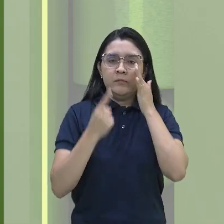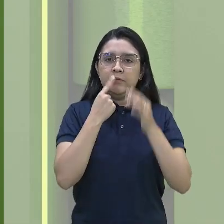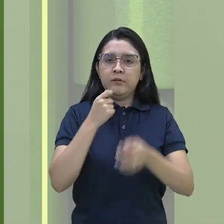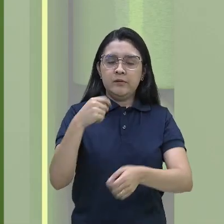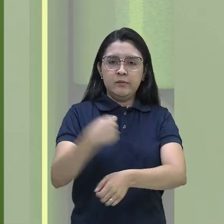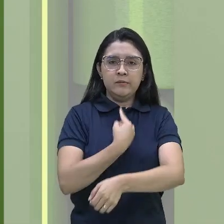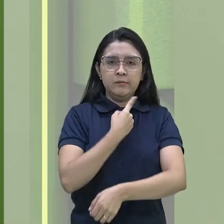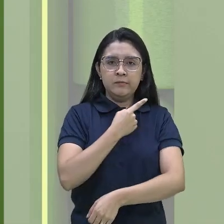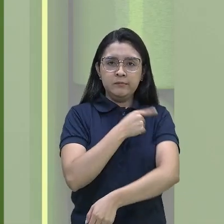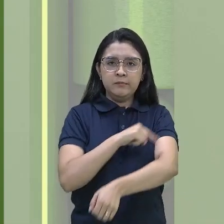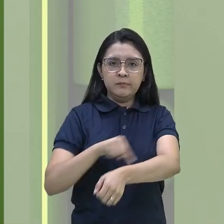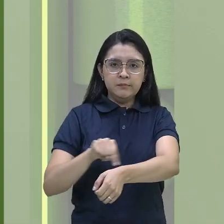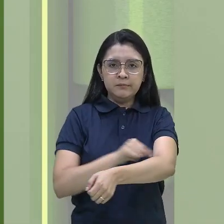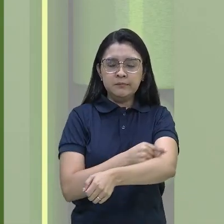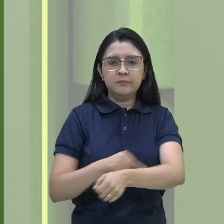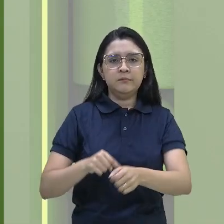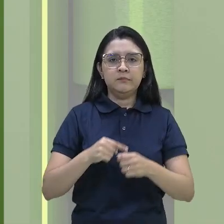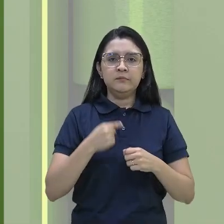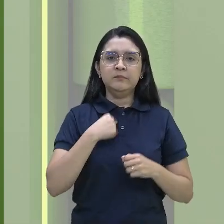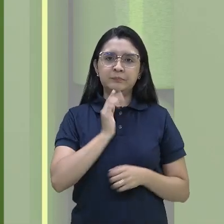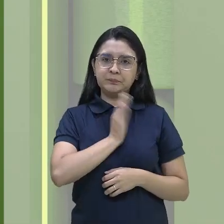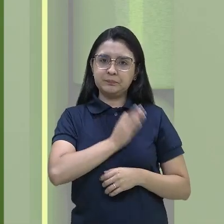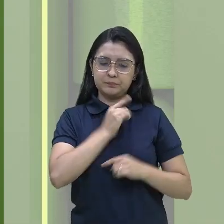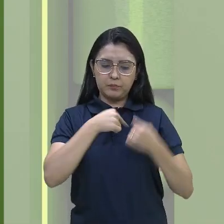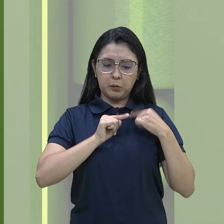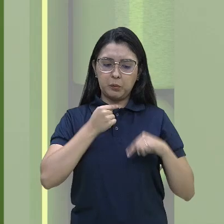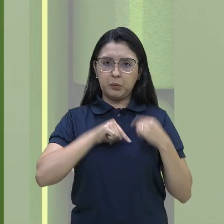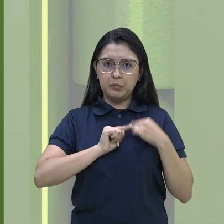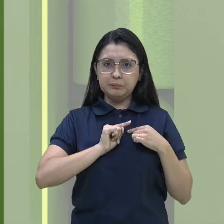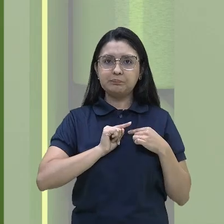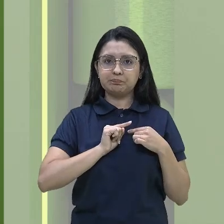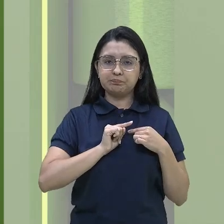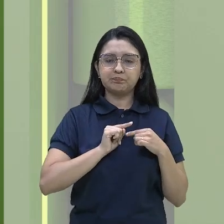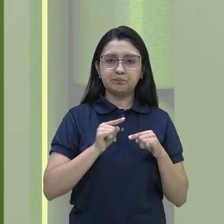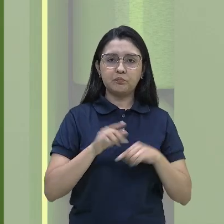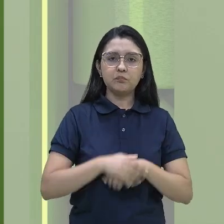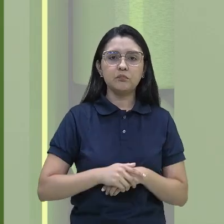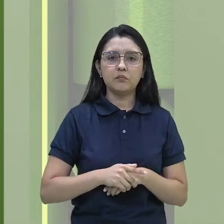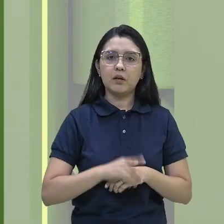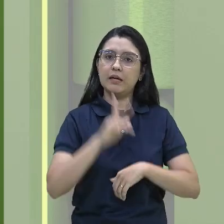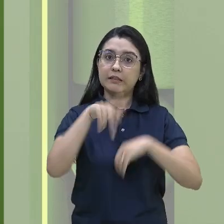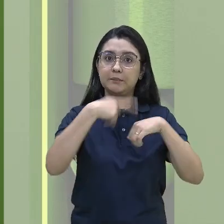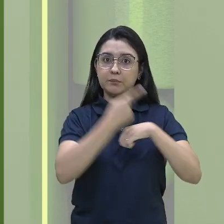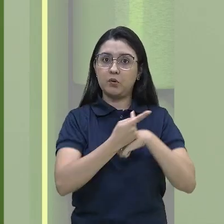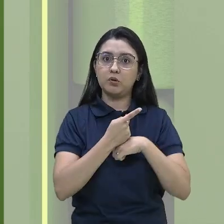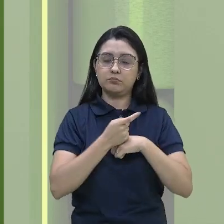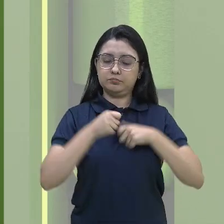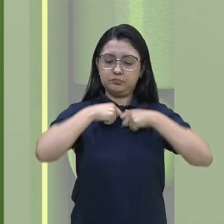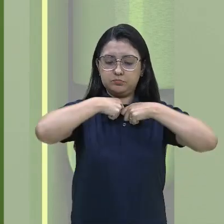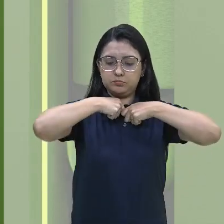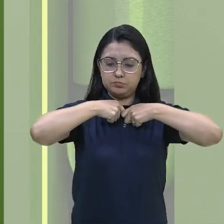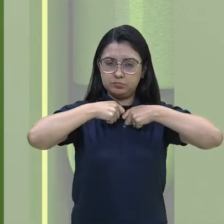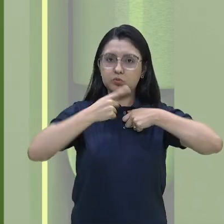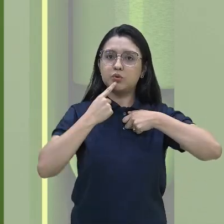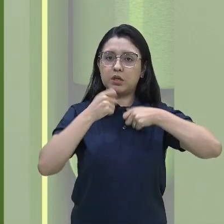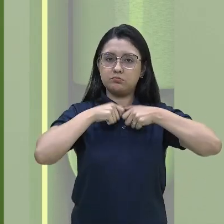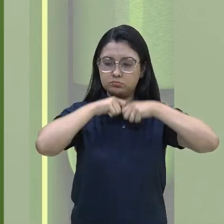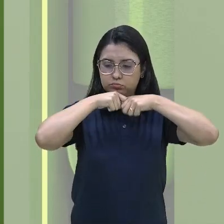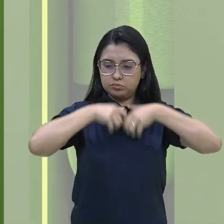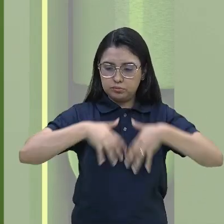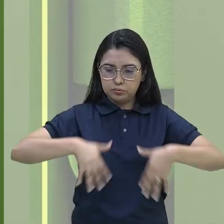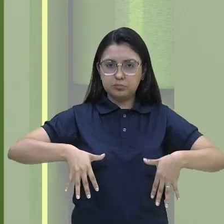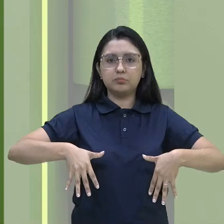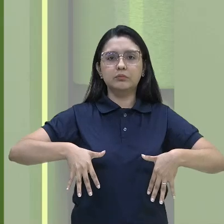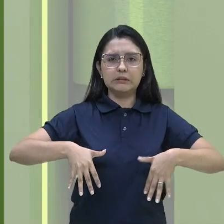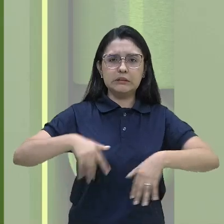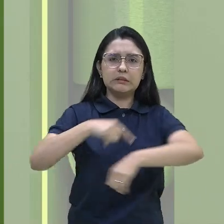está sendo bombeado pelo coração para ser, então, distribuído por todas as